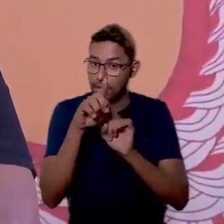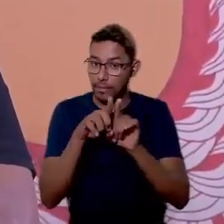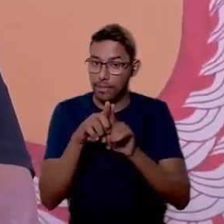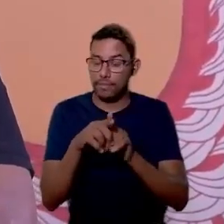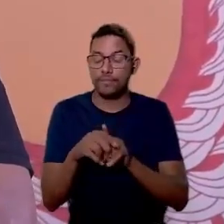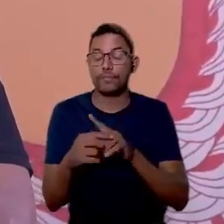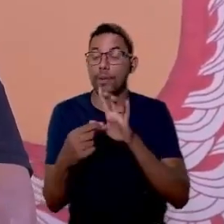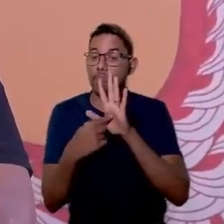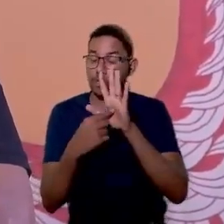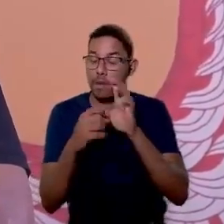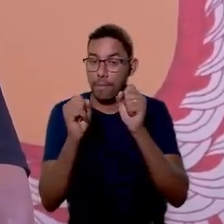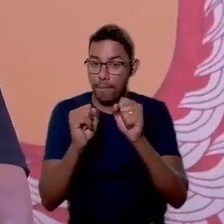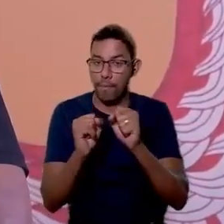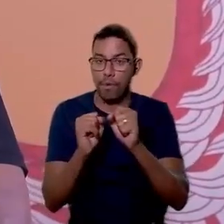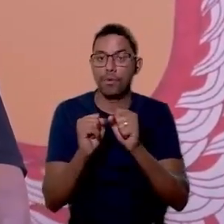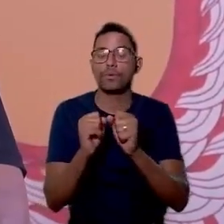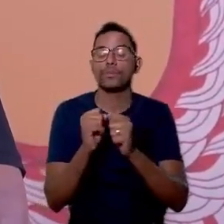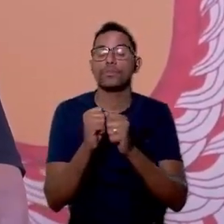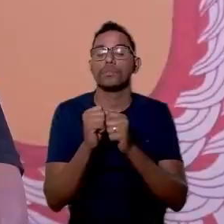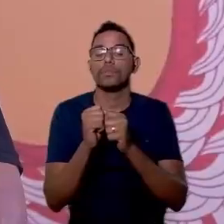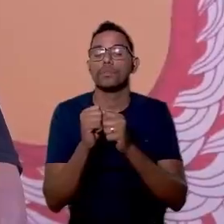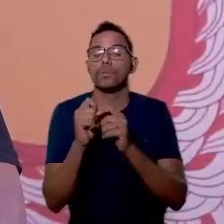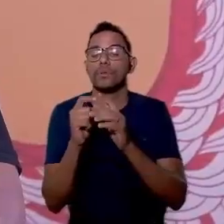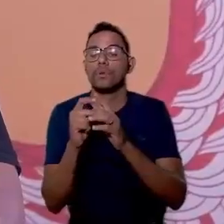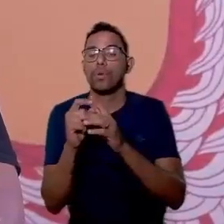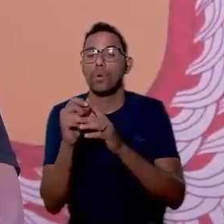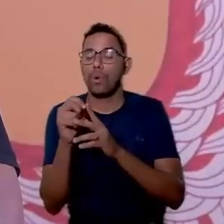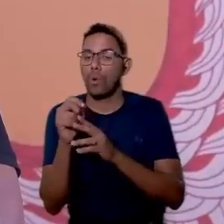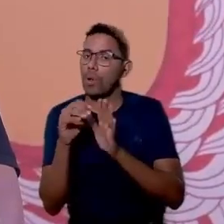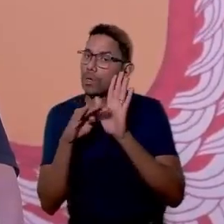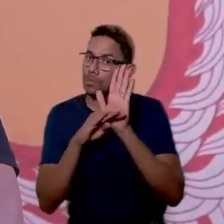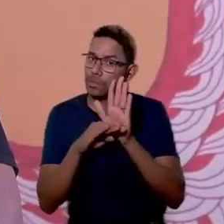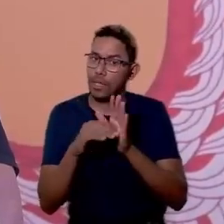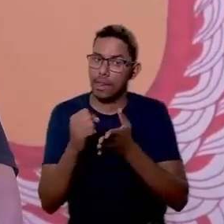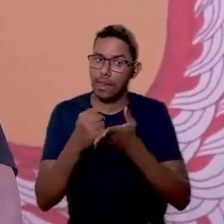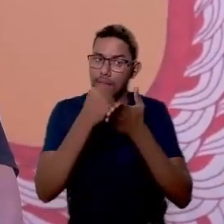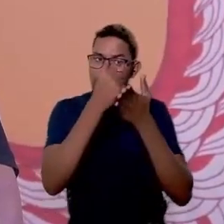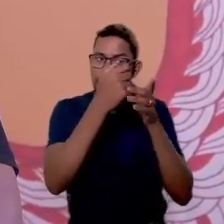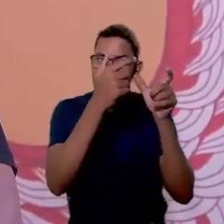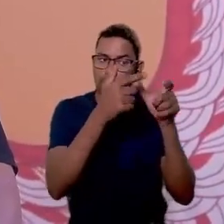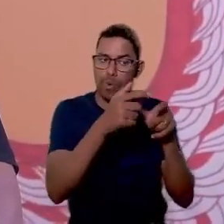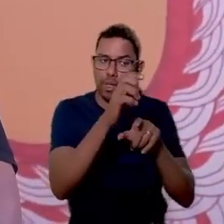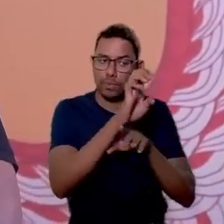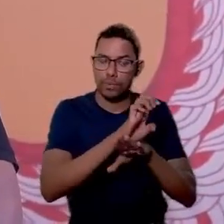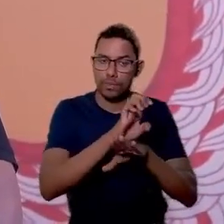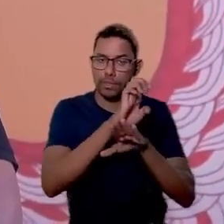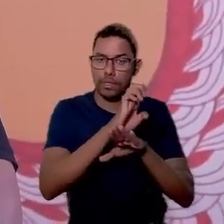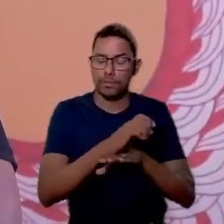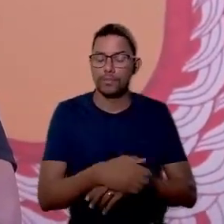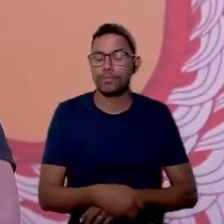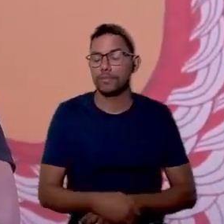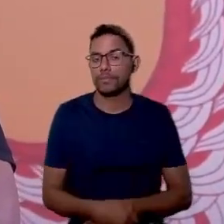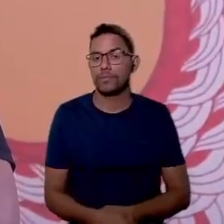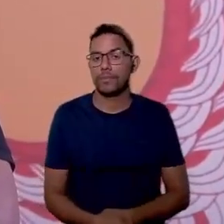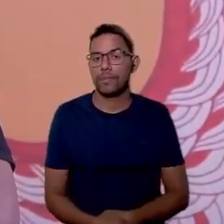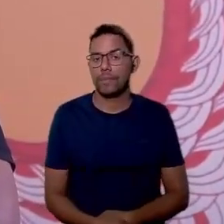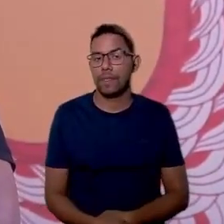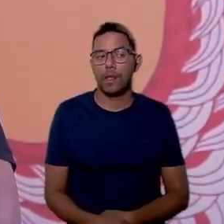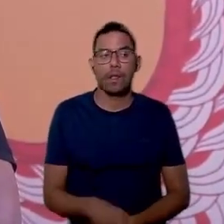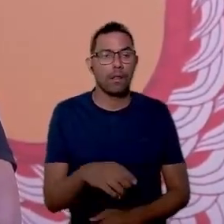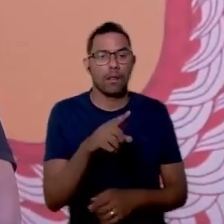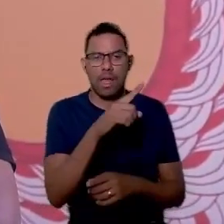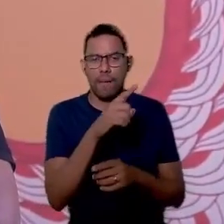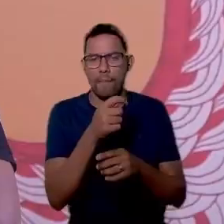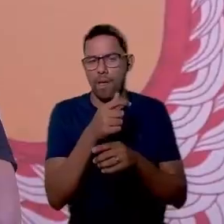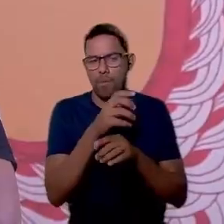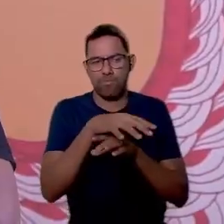que a Rouanet também pode ser uma ferramenta que leva para aquele município, para aquele estado, né? Na verdade, eram quase todos os municípios do